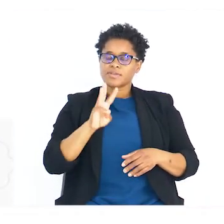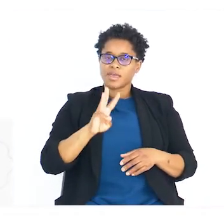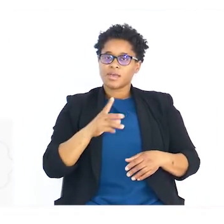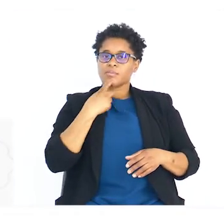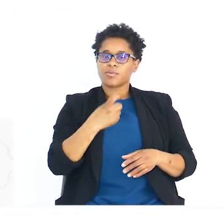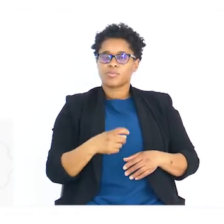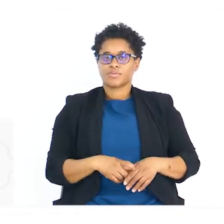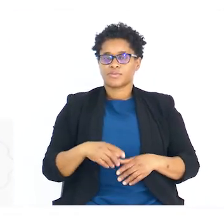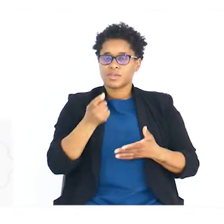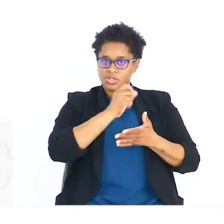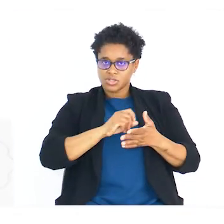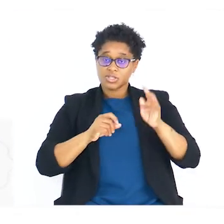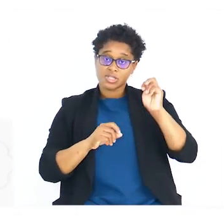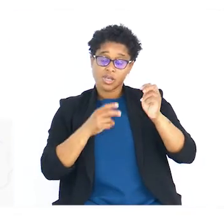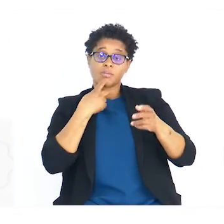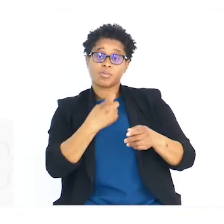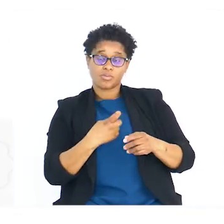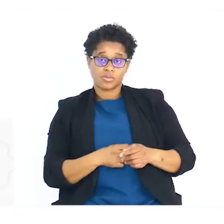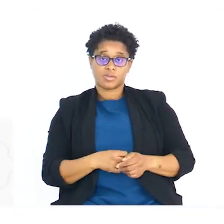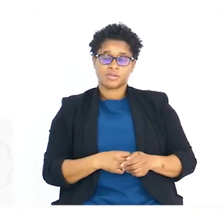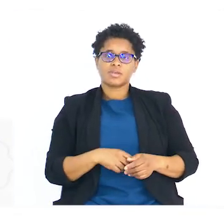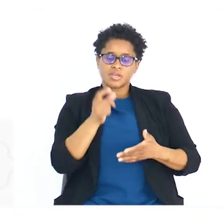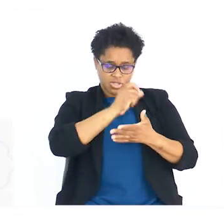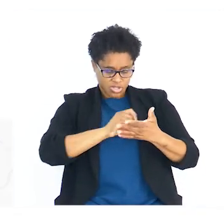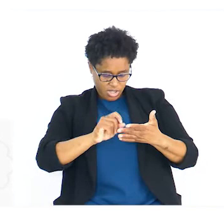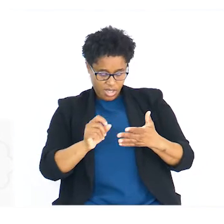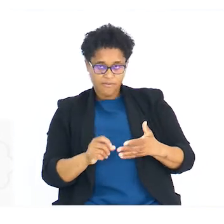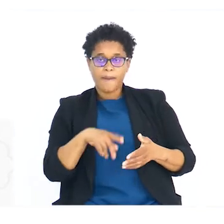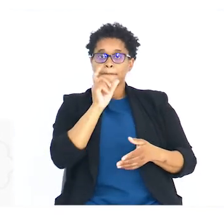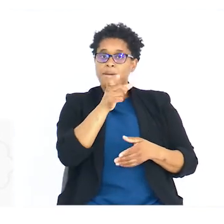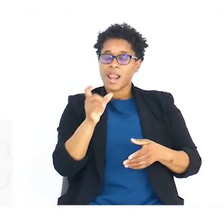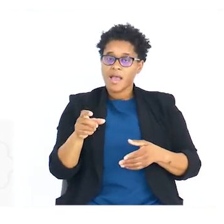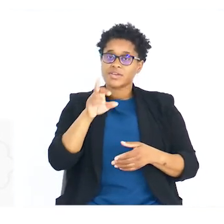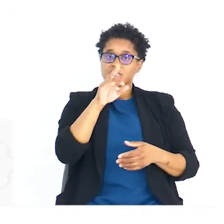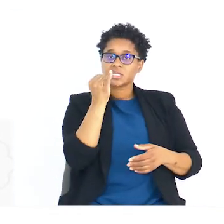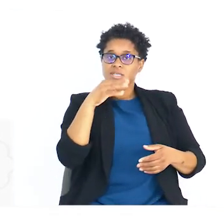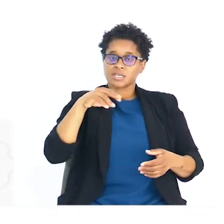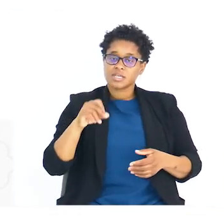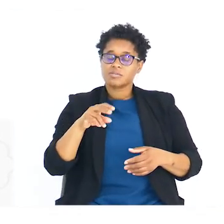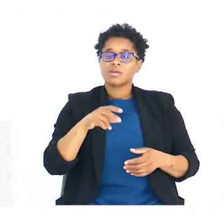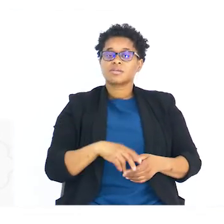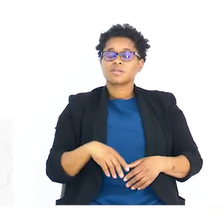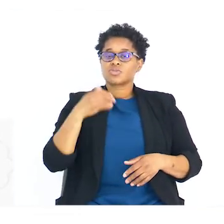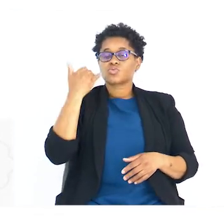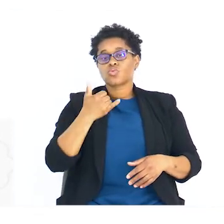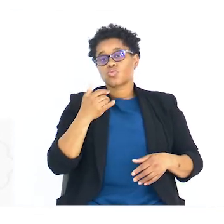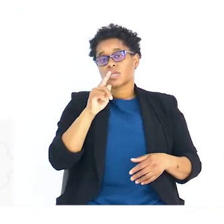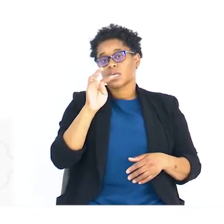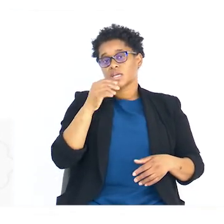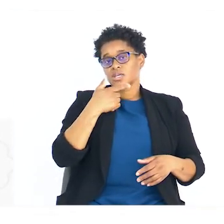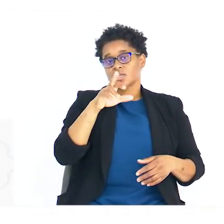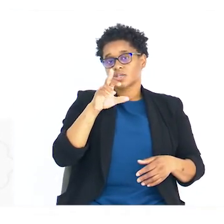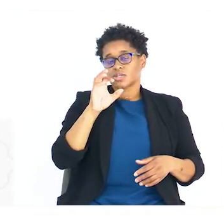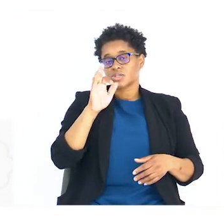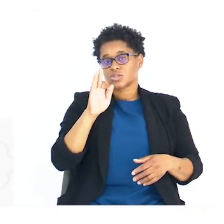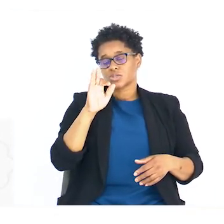A terceira pergunta. Escrevam as palavras que rimam na segunda estrofe.